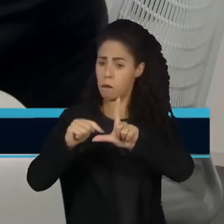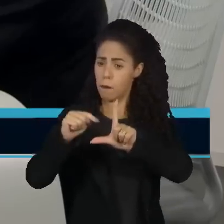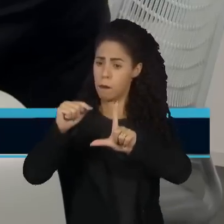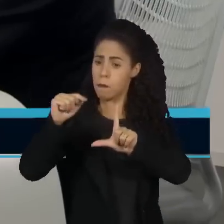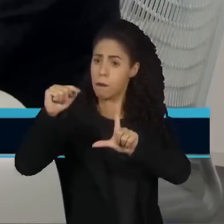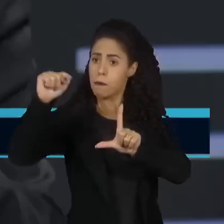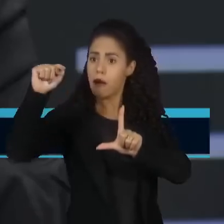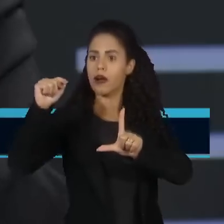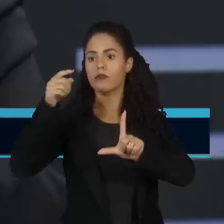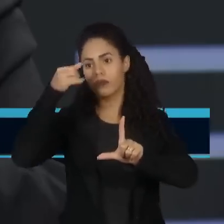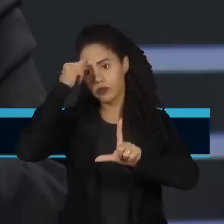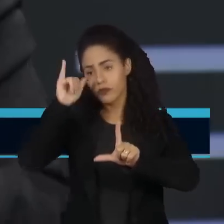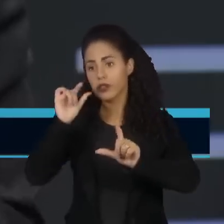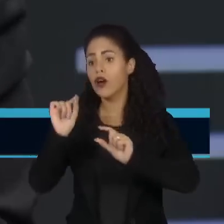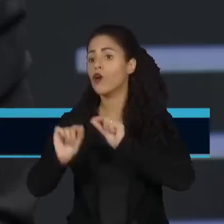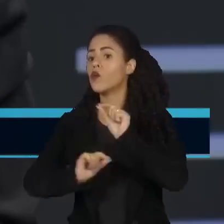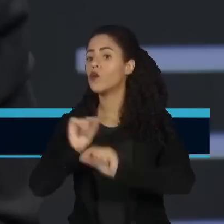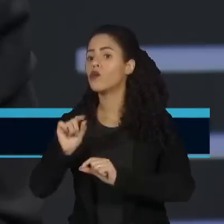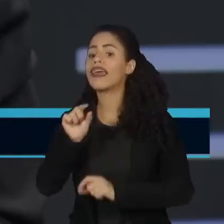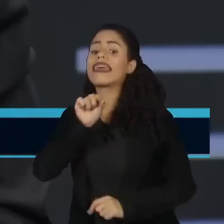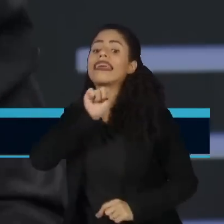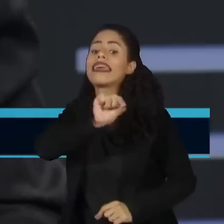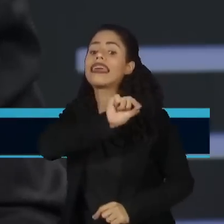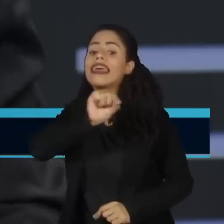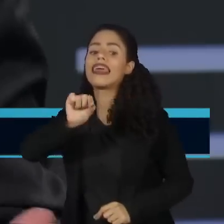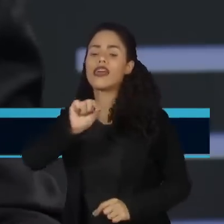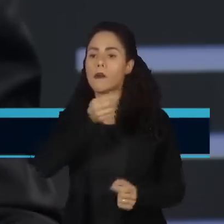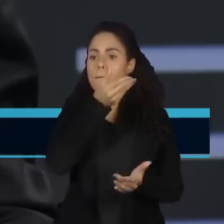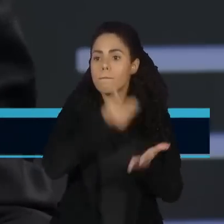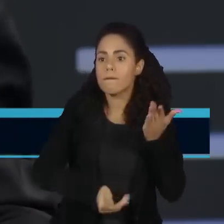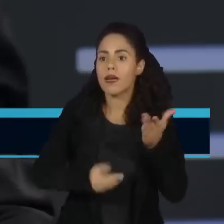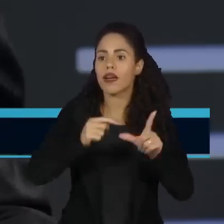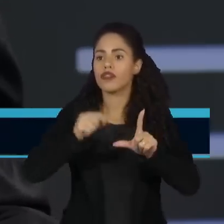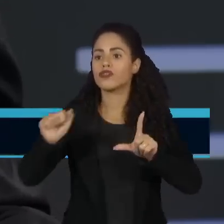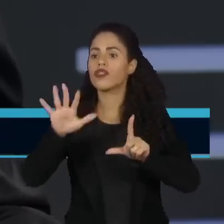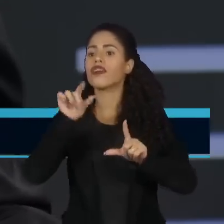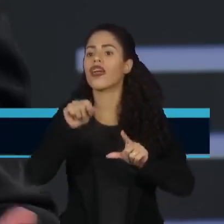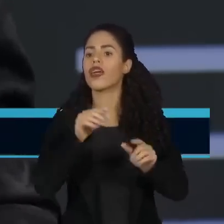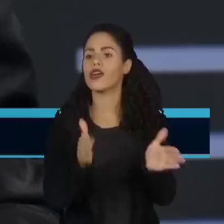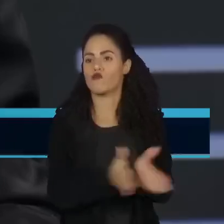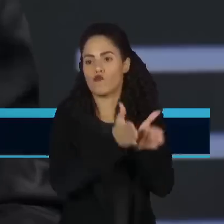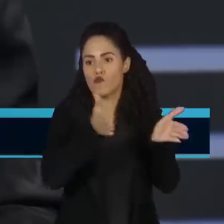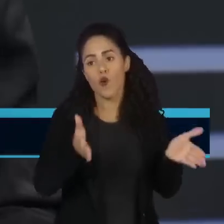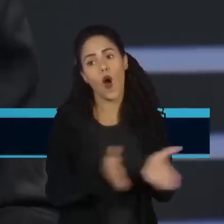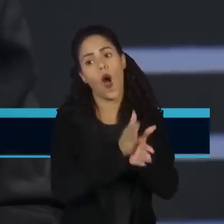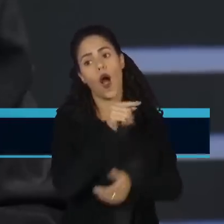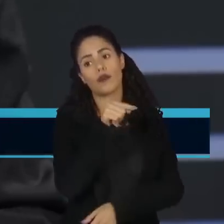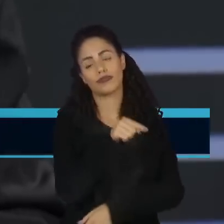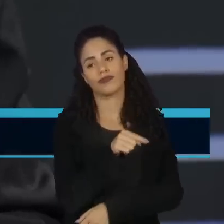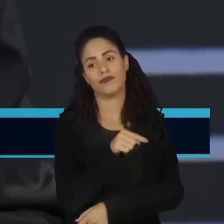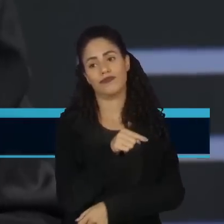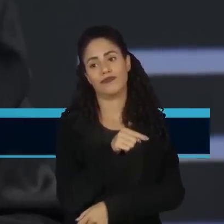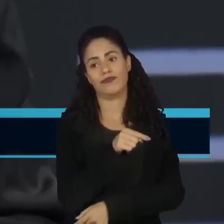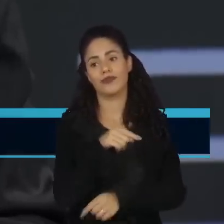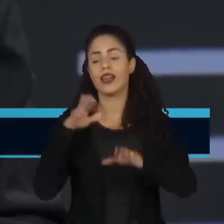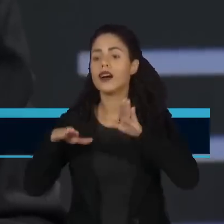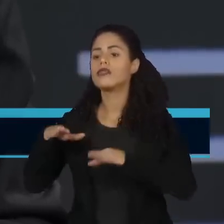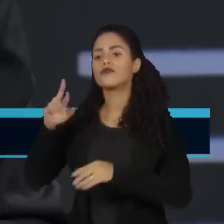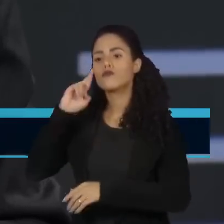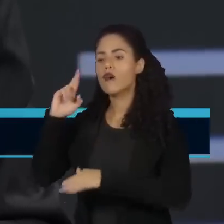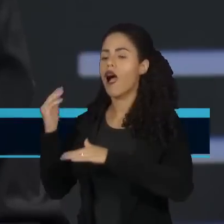verdade, quem perde mais quando tem inflação é o mais pobre. E tem, inclusive, economistas que usam a expressão